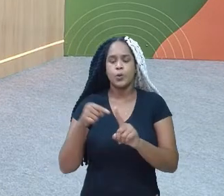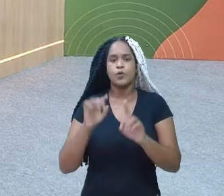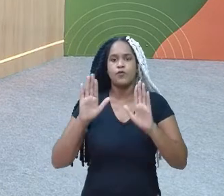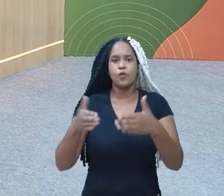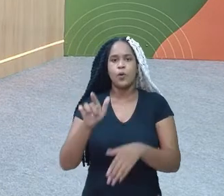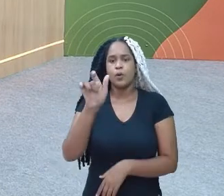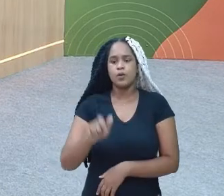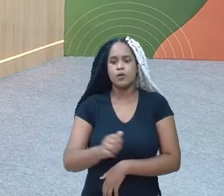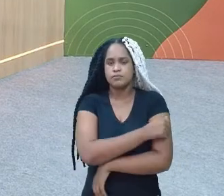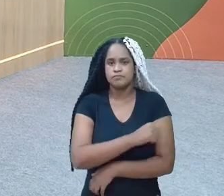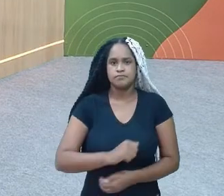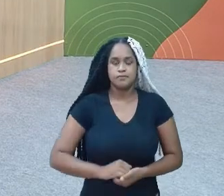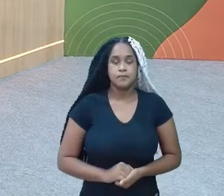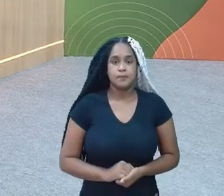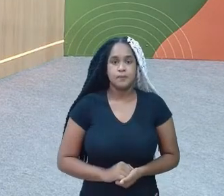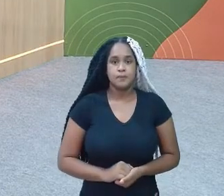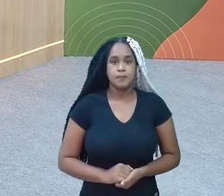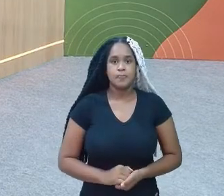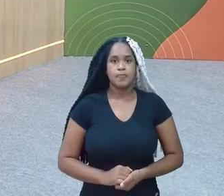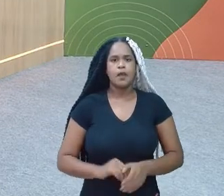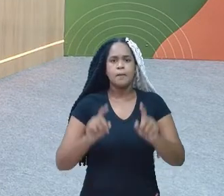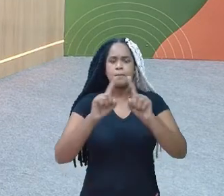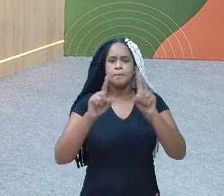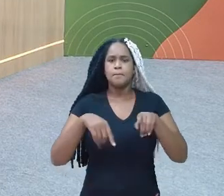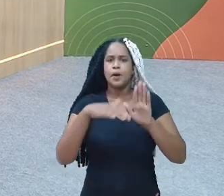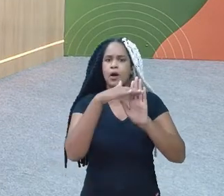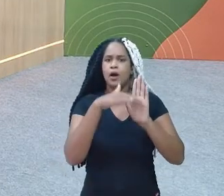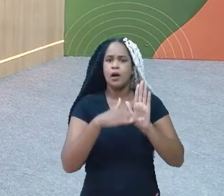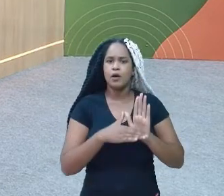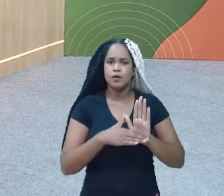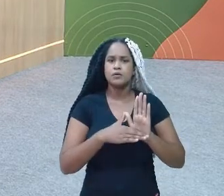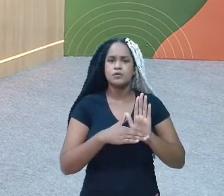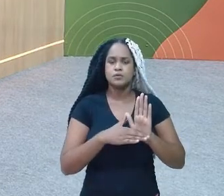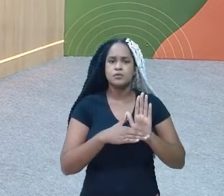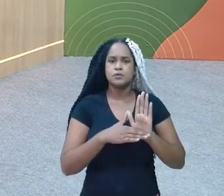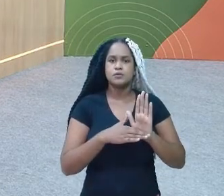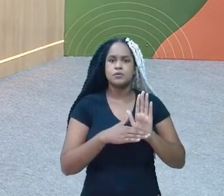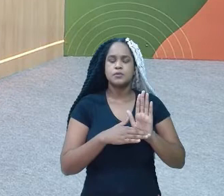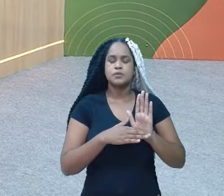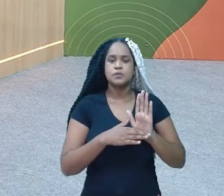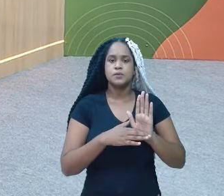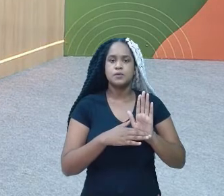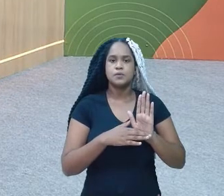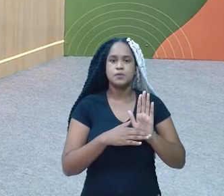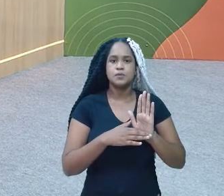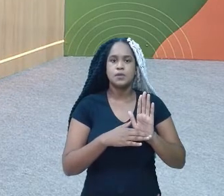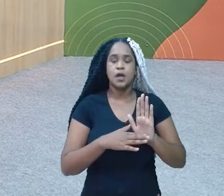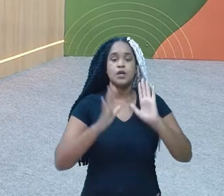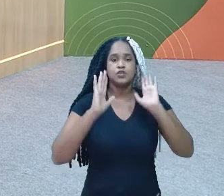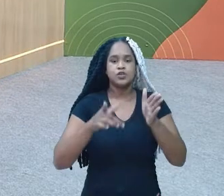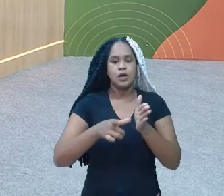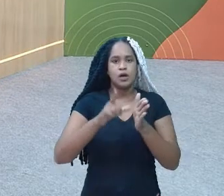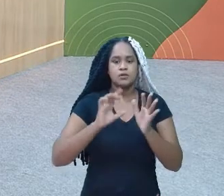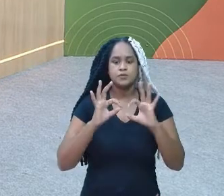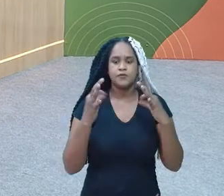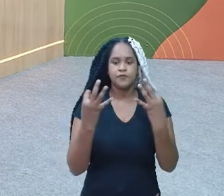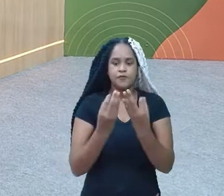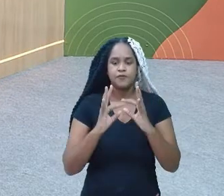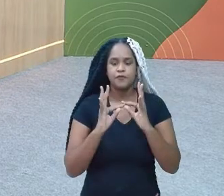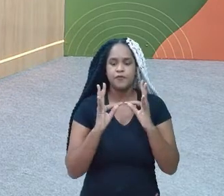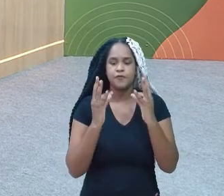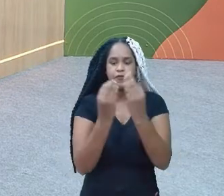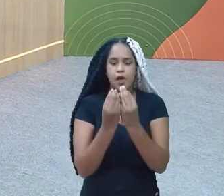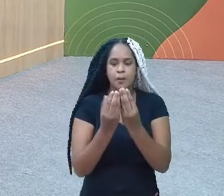no estudante. Esse plano, para que aconteça, já teve um momento com a família, já teve esse momento